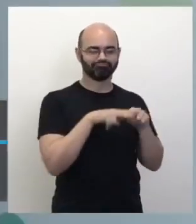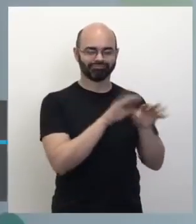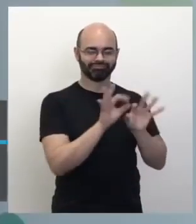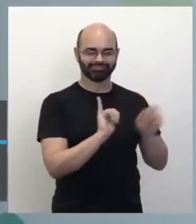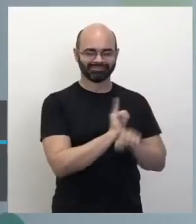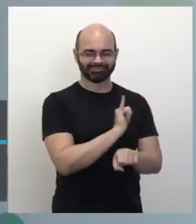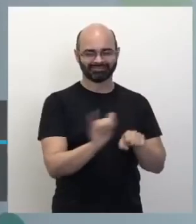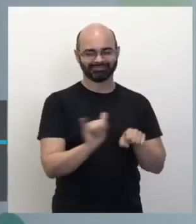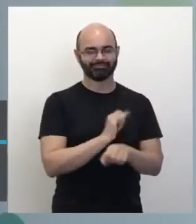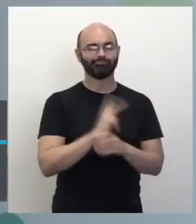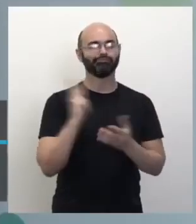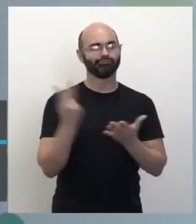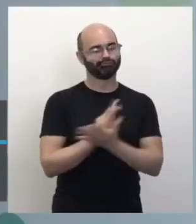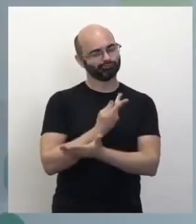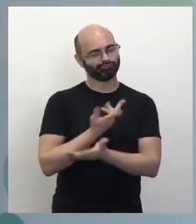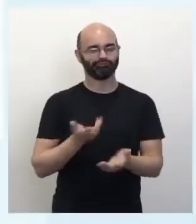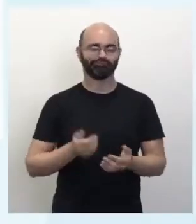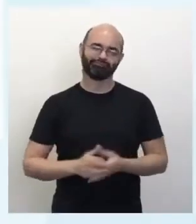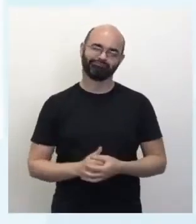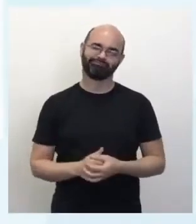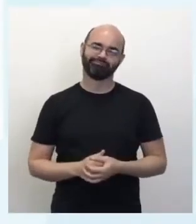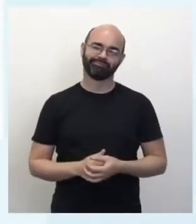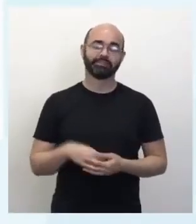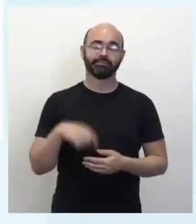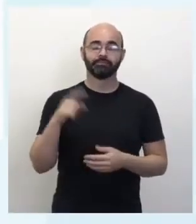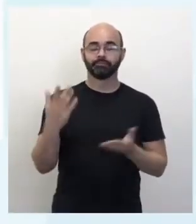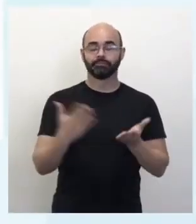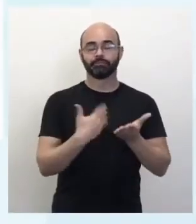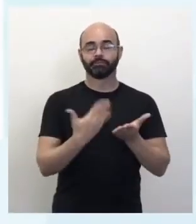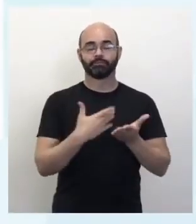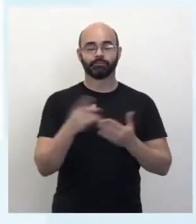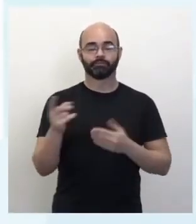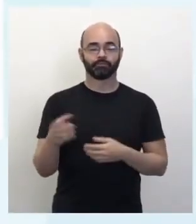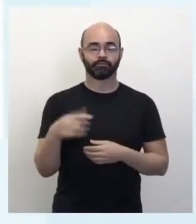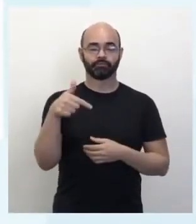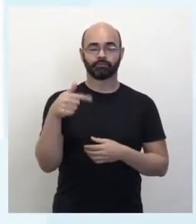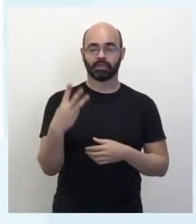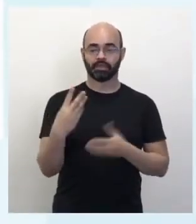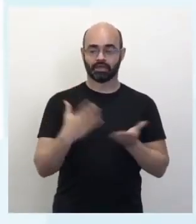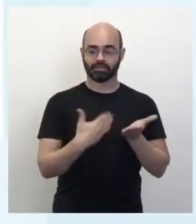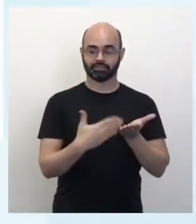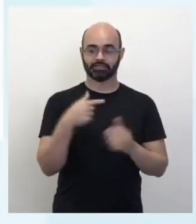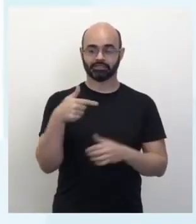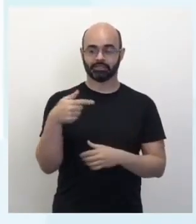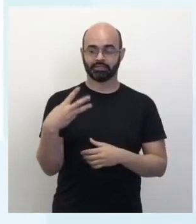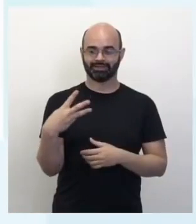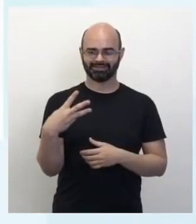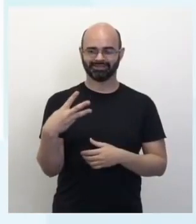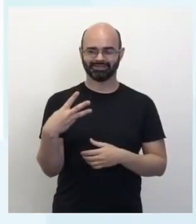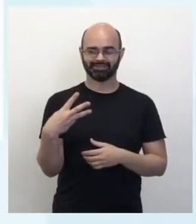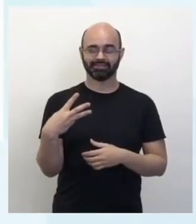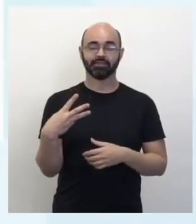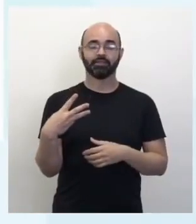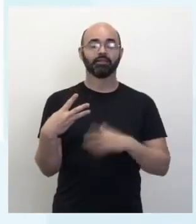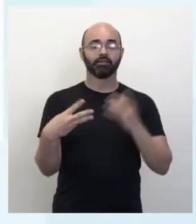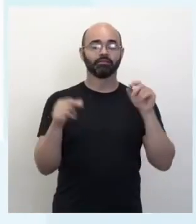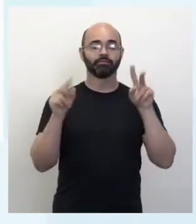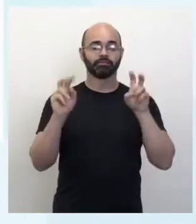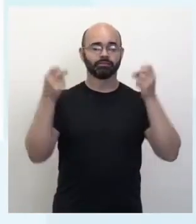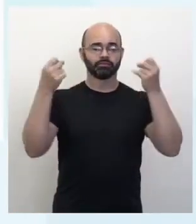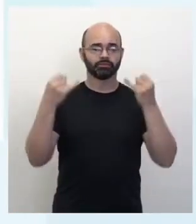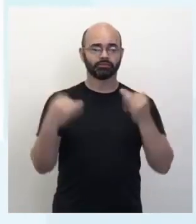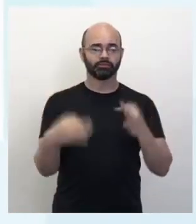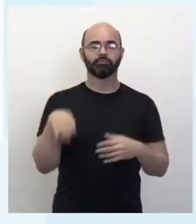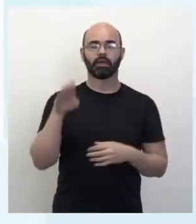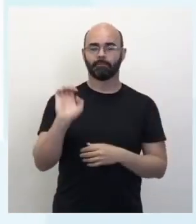também. Bom, no livro de vocês, no caderninho de vocês, na página 73, tá explicando aqui sobre esse be going